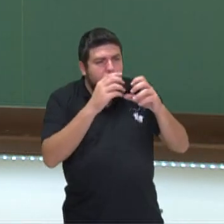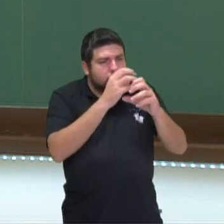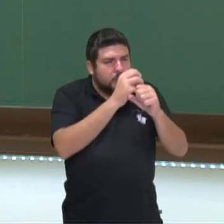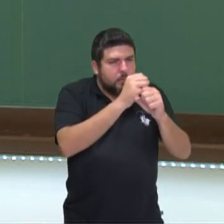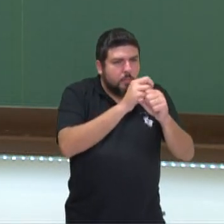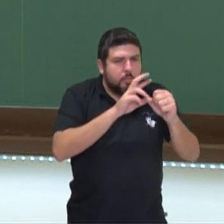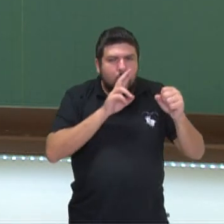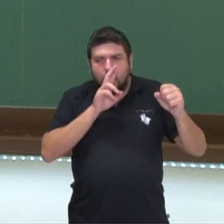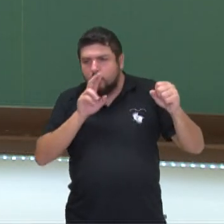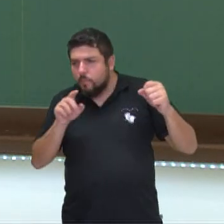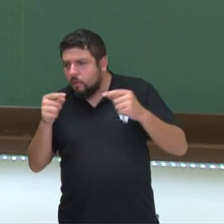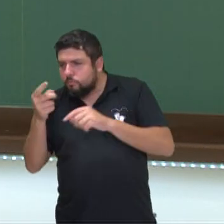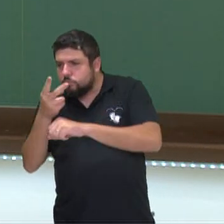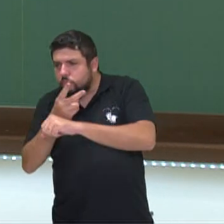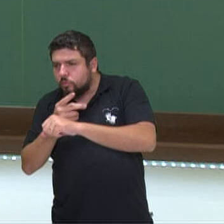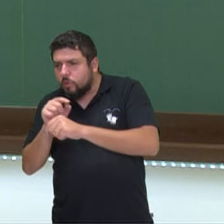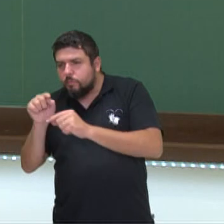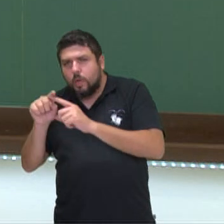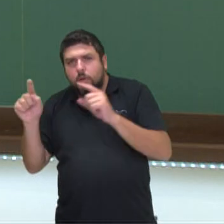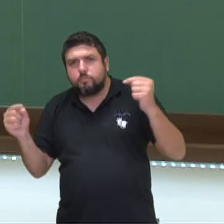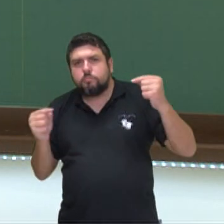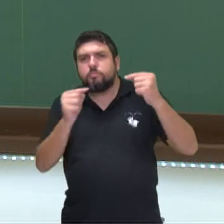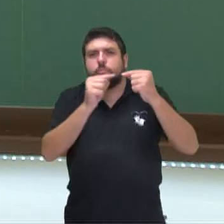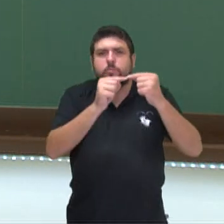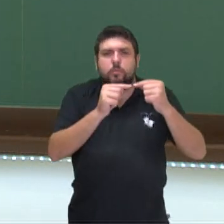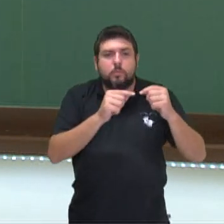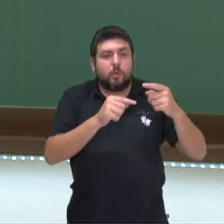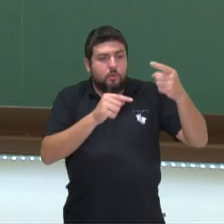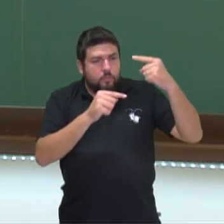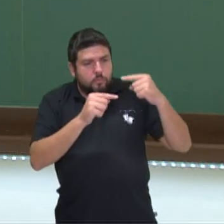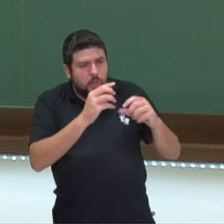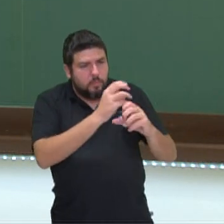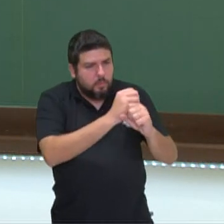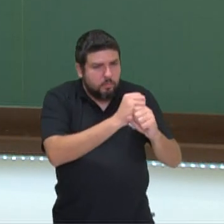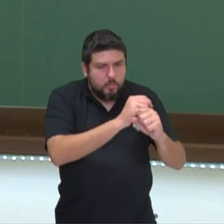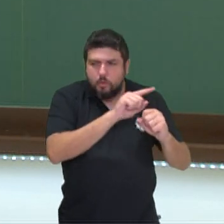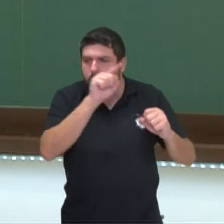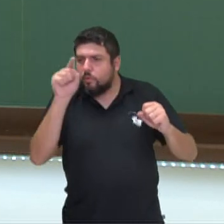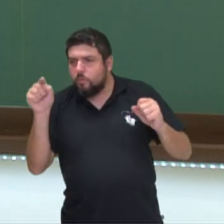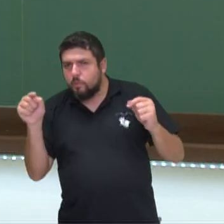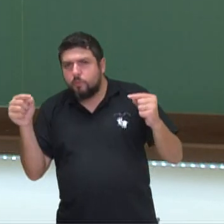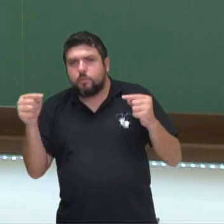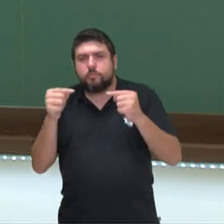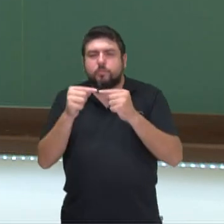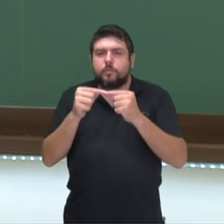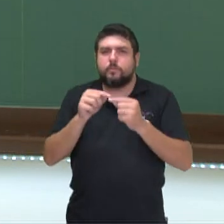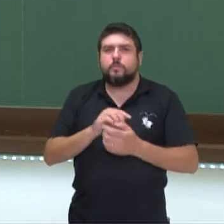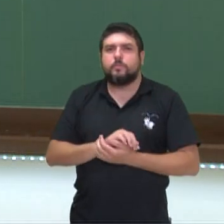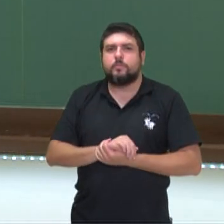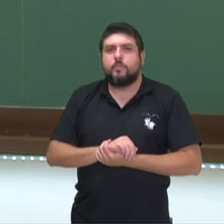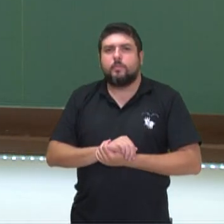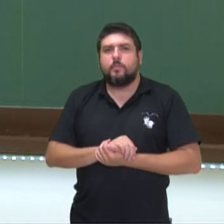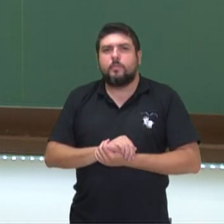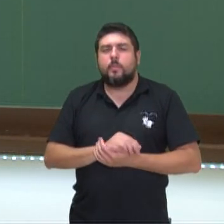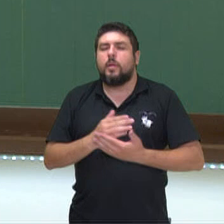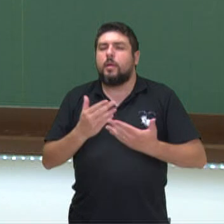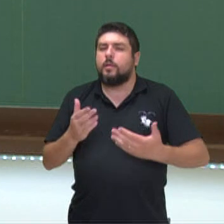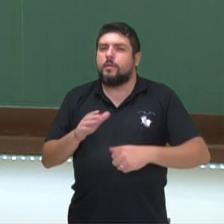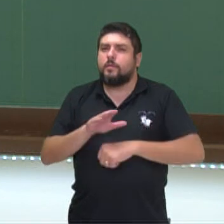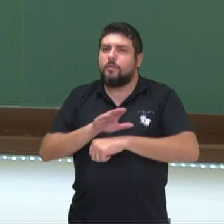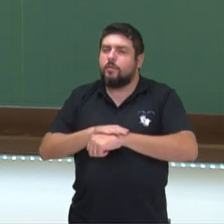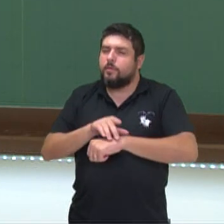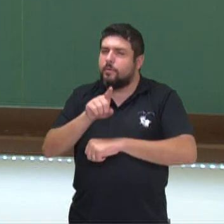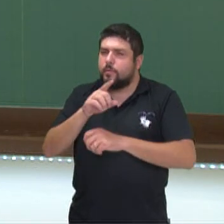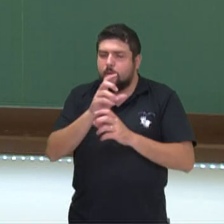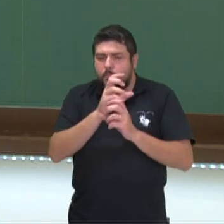desses resultados se refere a cada uma dessas multiplicações, tá bom? Então, a professora vai dar um